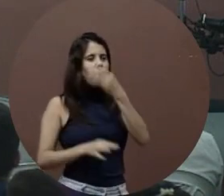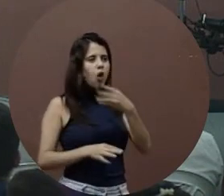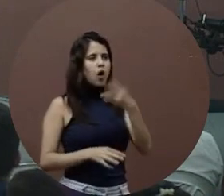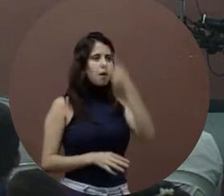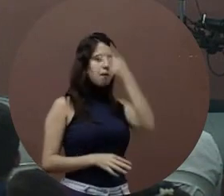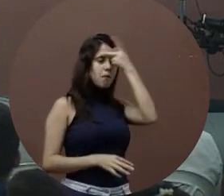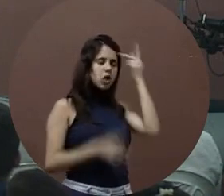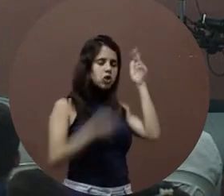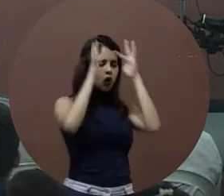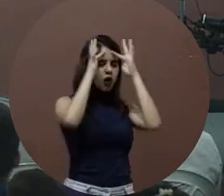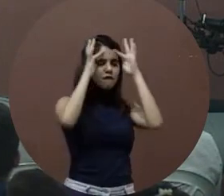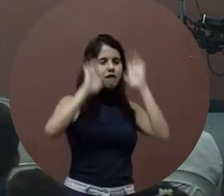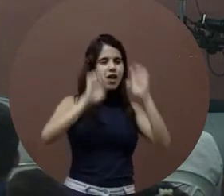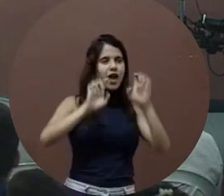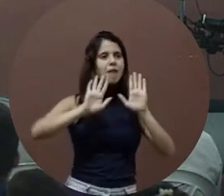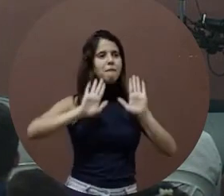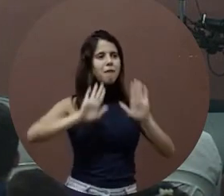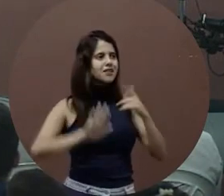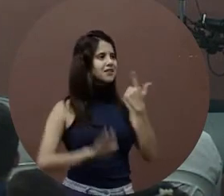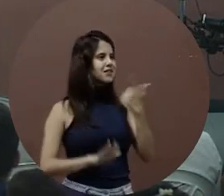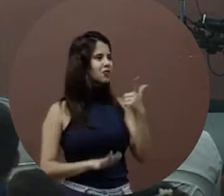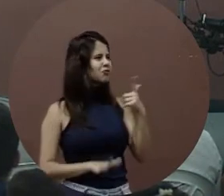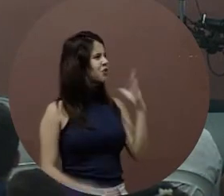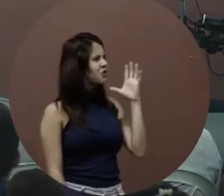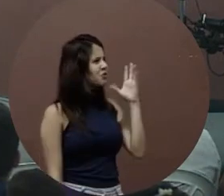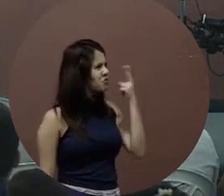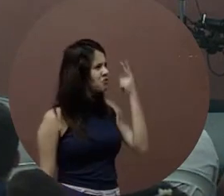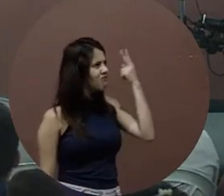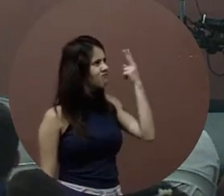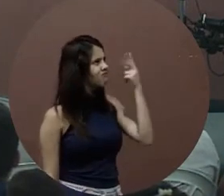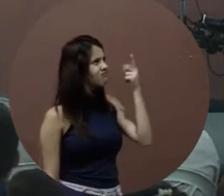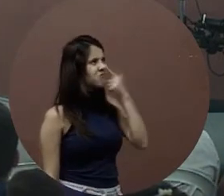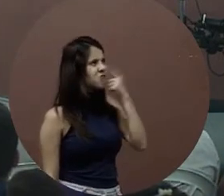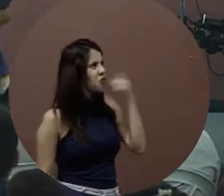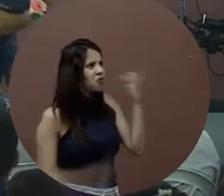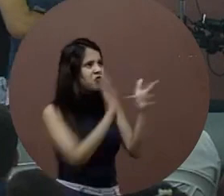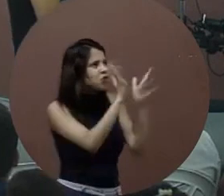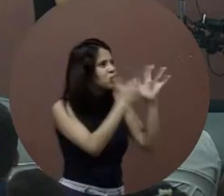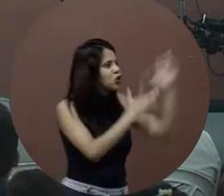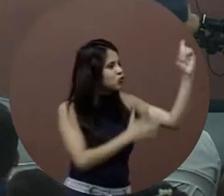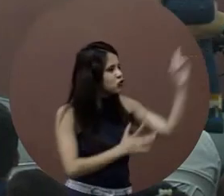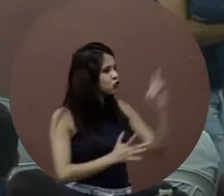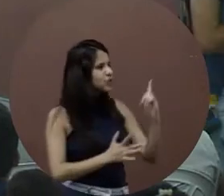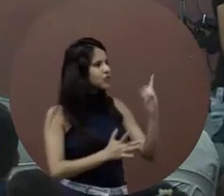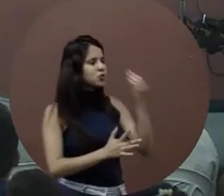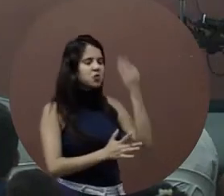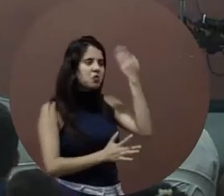não obtiveram a concretização. Eles não viram Jesus com seus olhos.